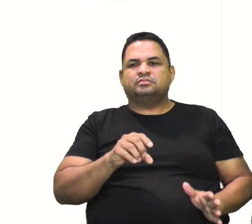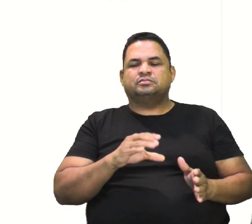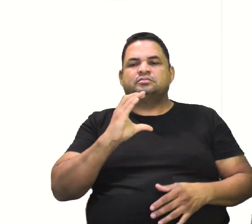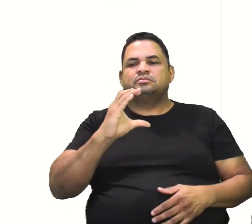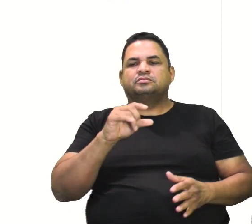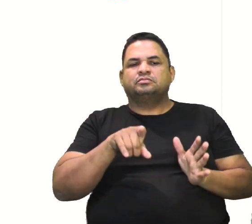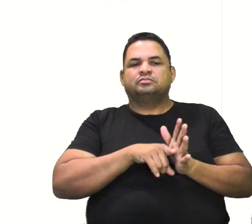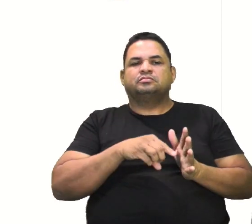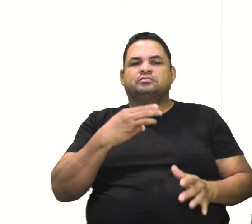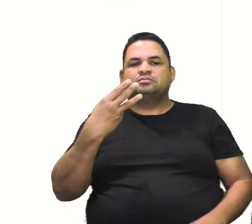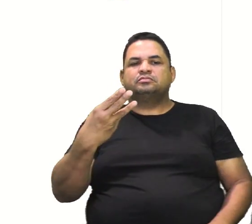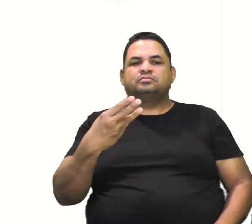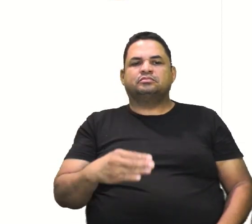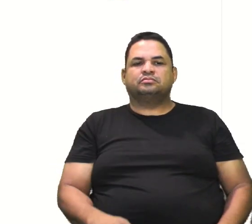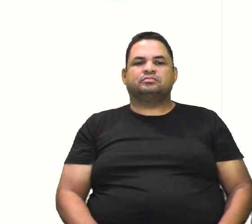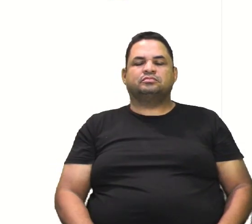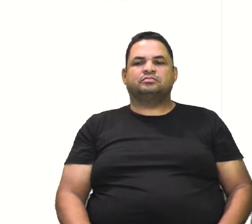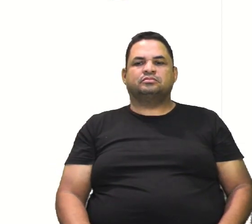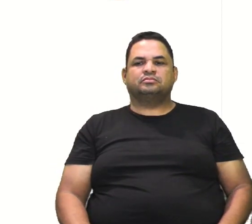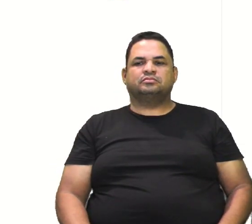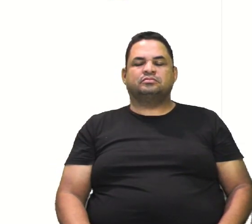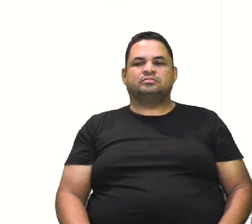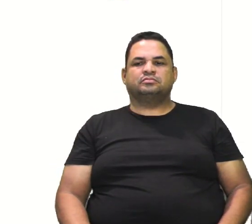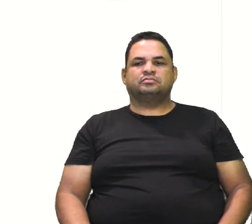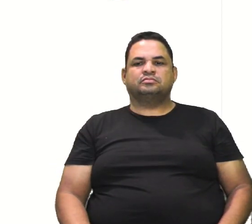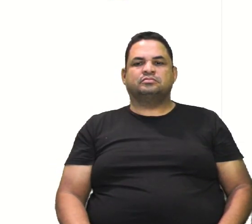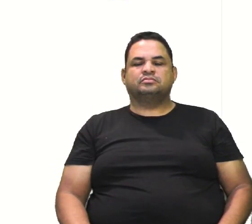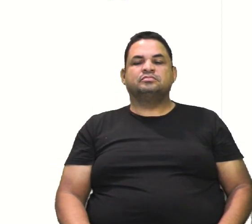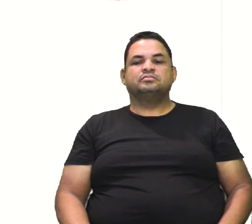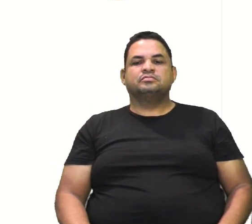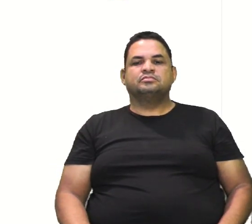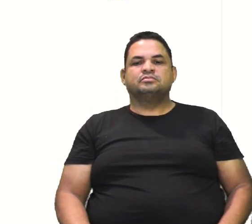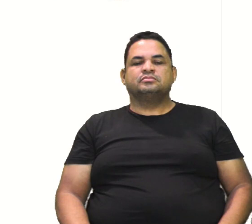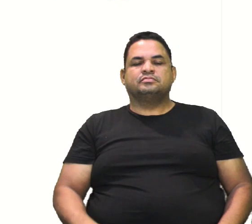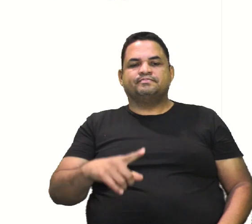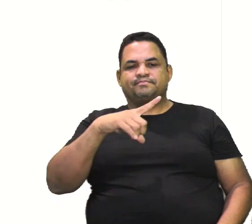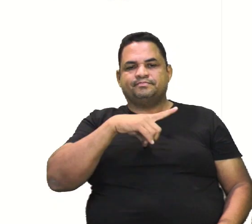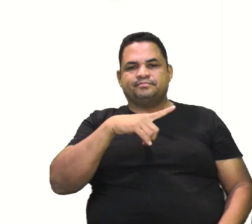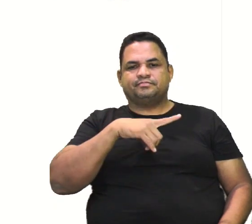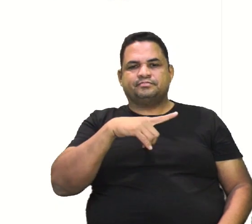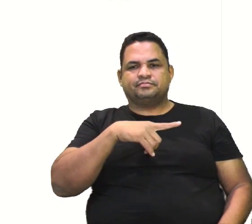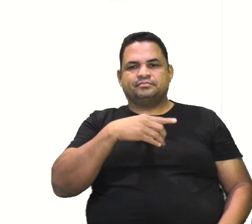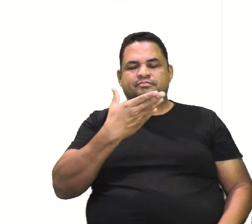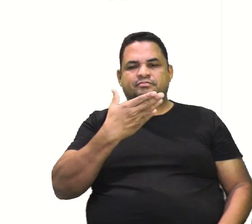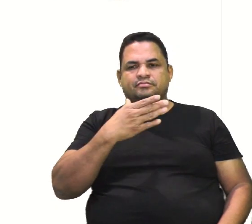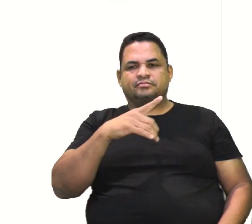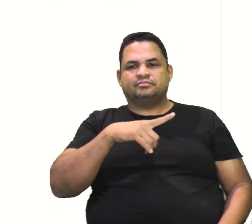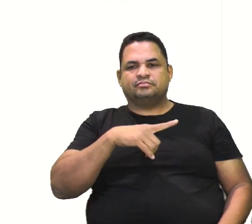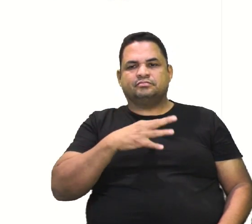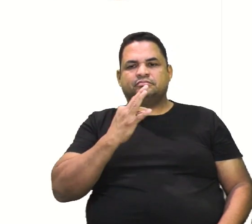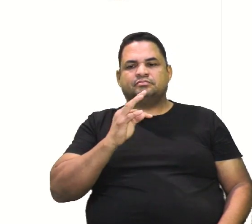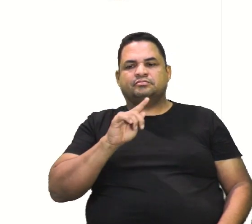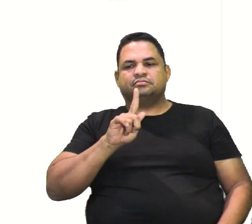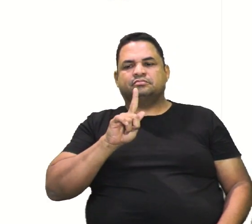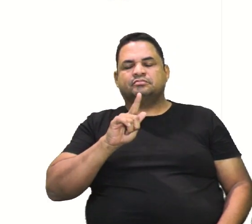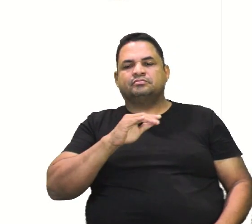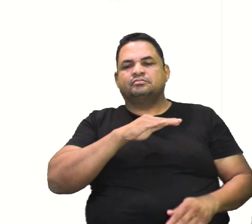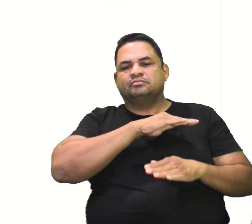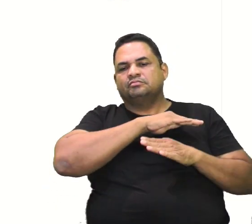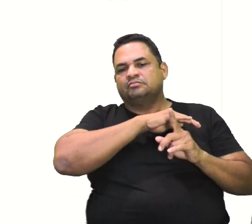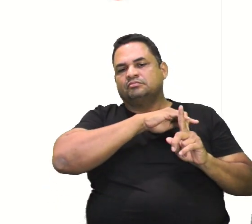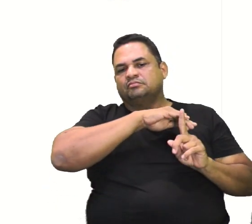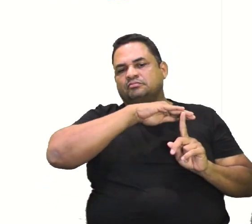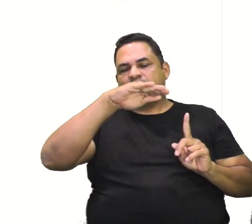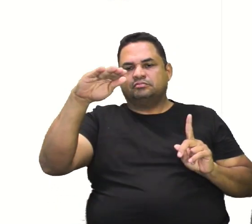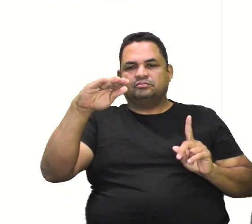o meu C menos 3. Tá bom? Vamos lá? Temos diz que é tangente, né? Então a gente já sabe que a